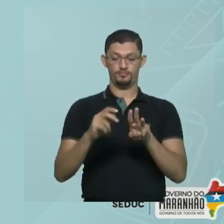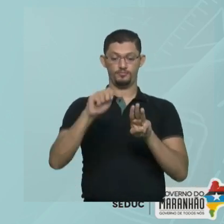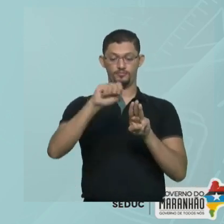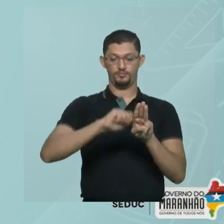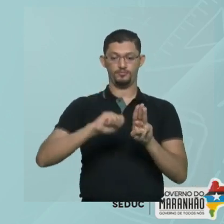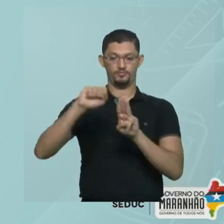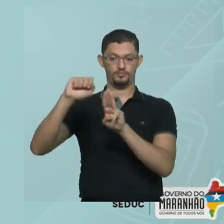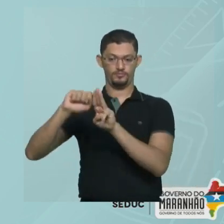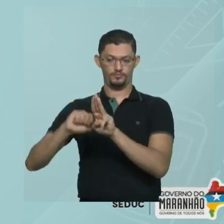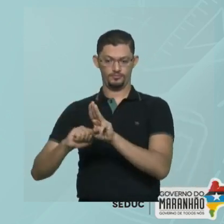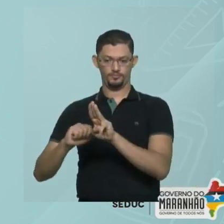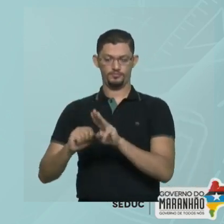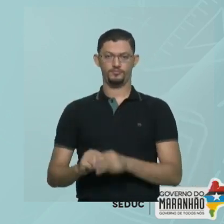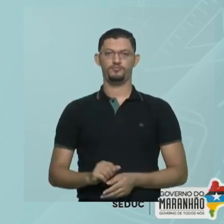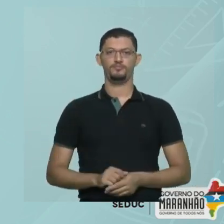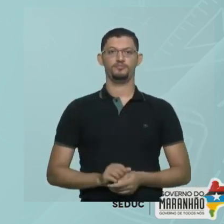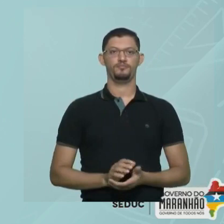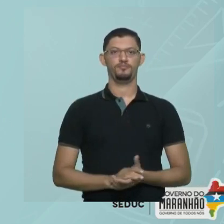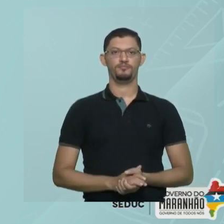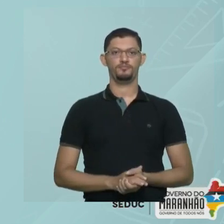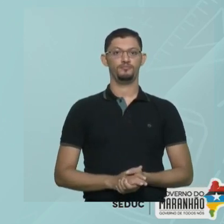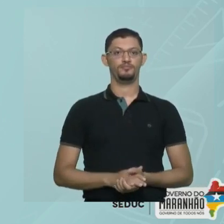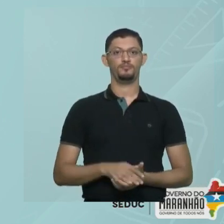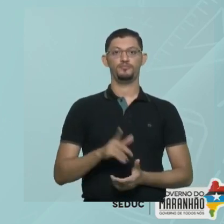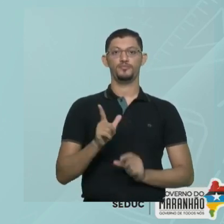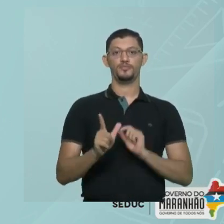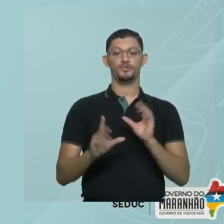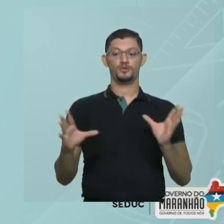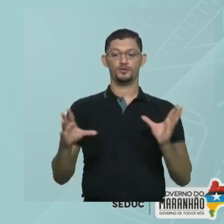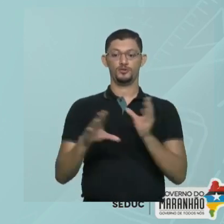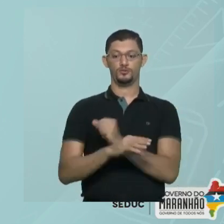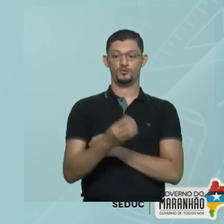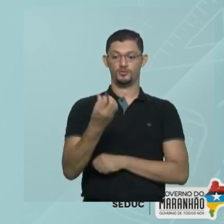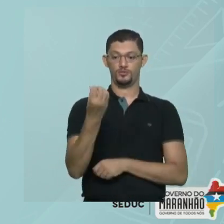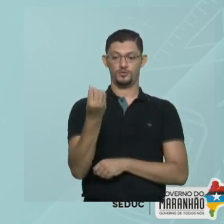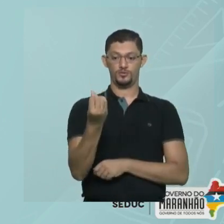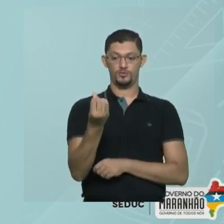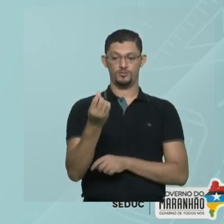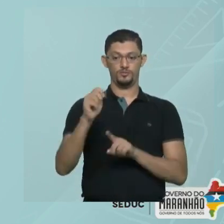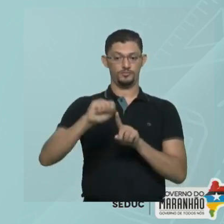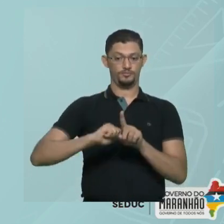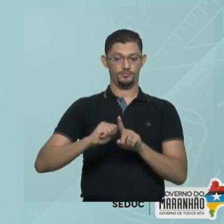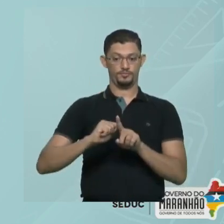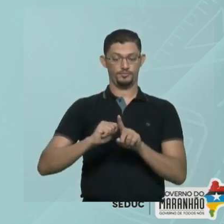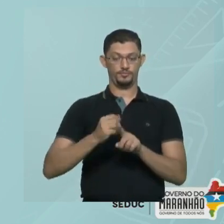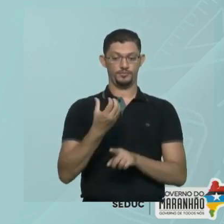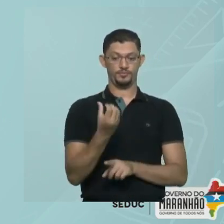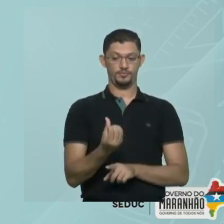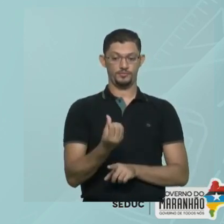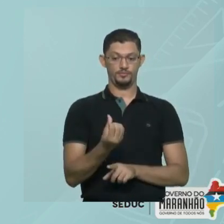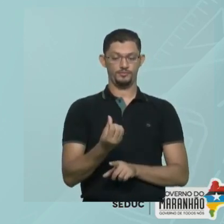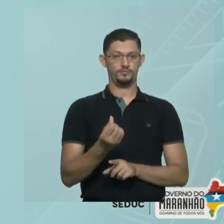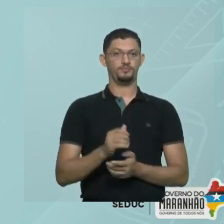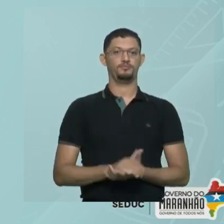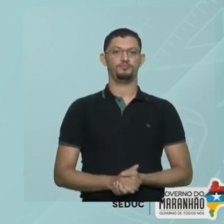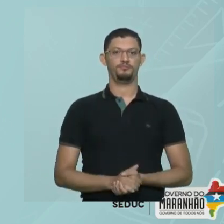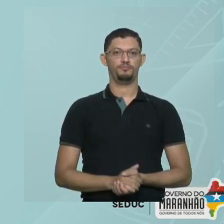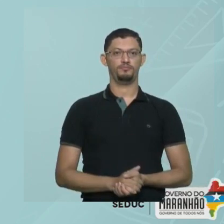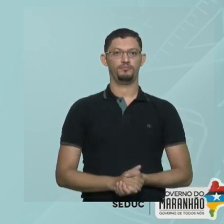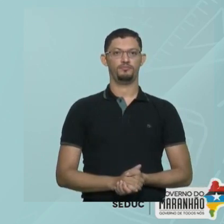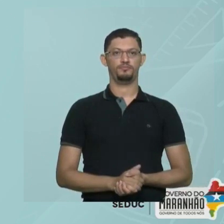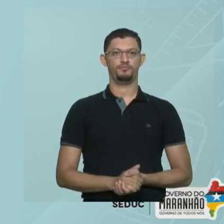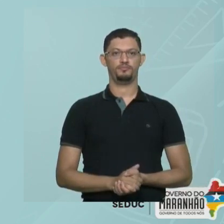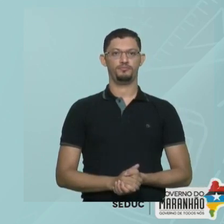2 trimestres, eu tenho 2 vezes 3 meses. Logo, eu tenho um total de 6 meses. Meses, meses.